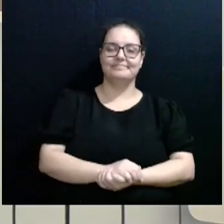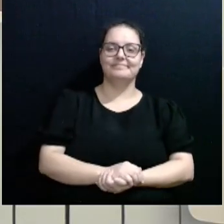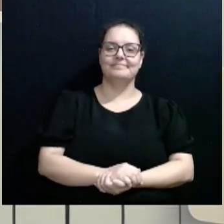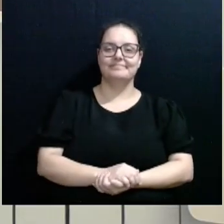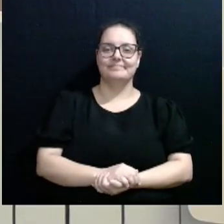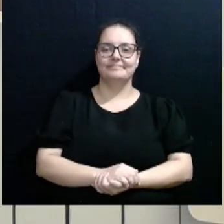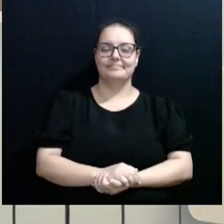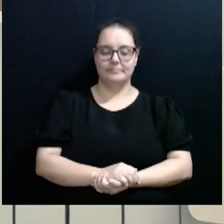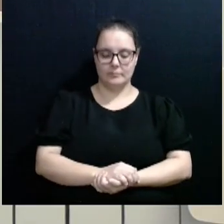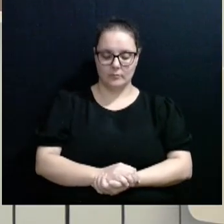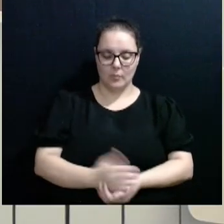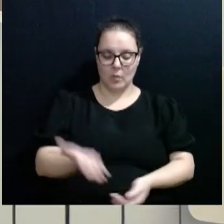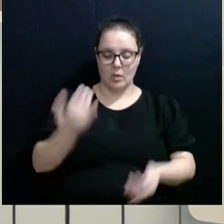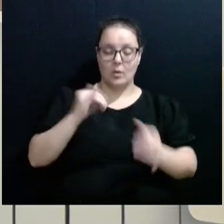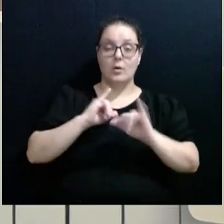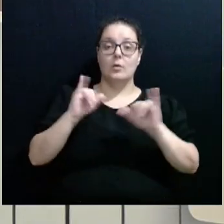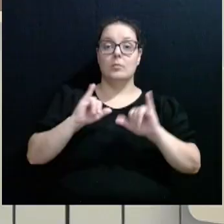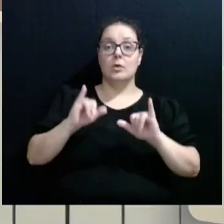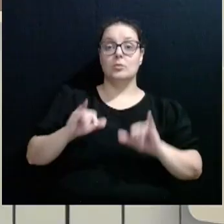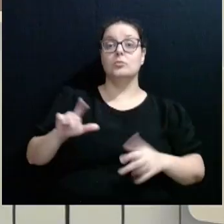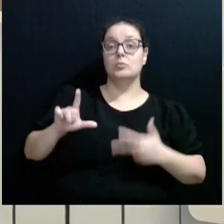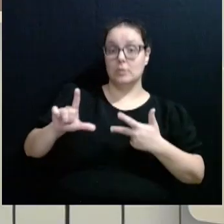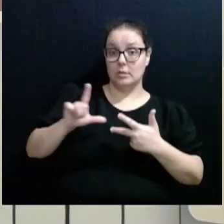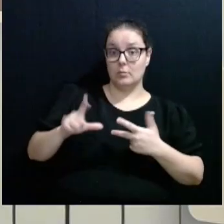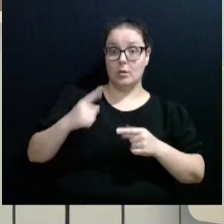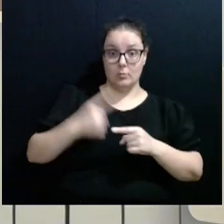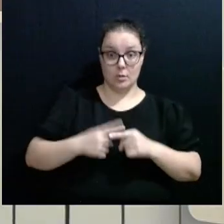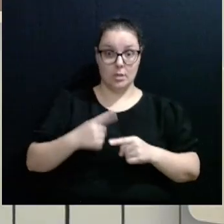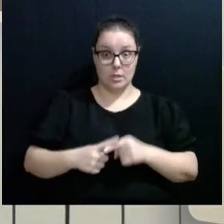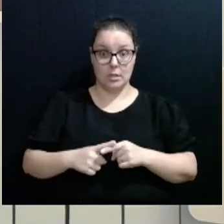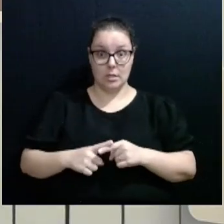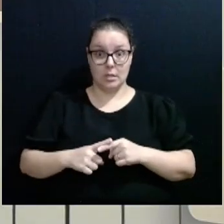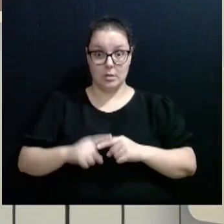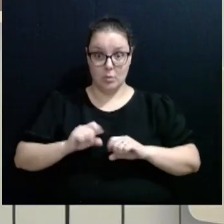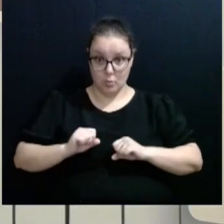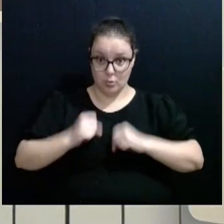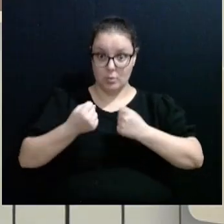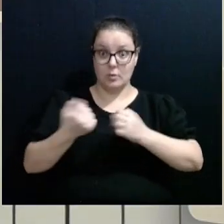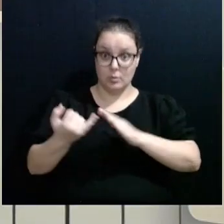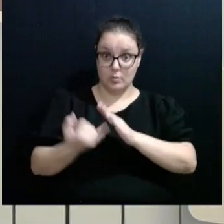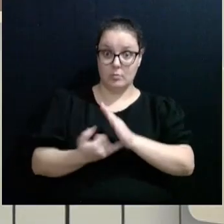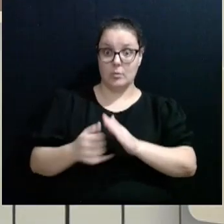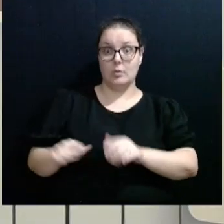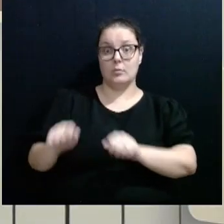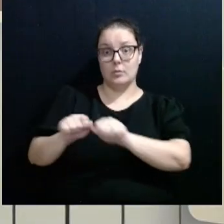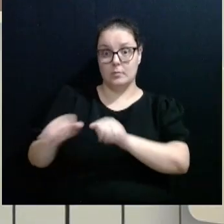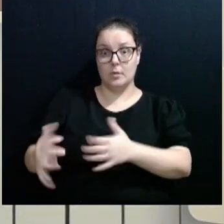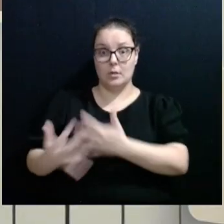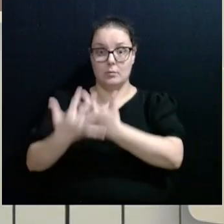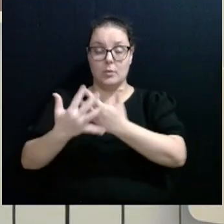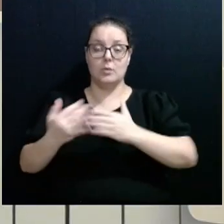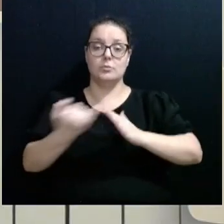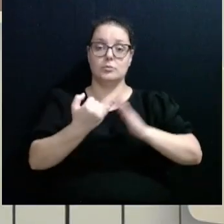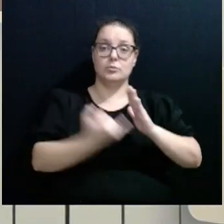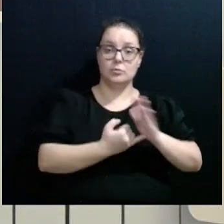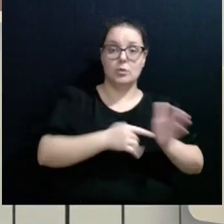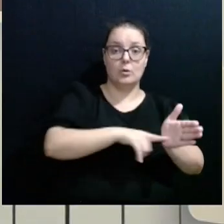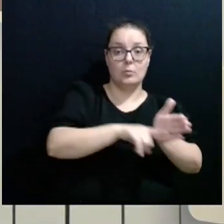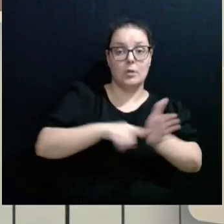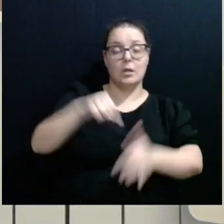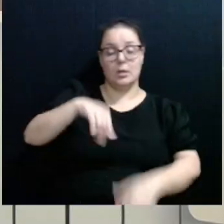Vamos com as notícias do Legislativo, porque a defesa do Instituto Agronômico e dos institutos de pesquisa aqui de